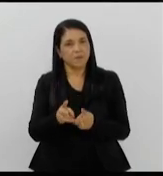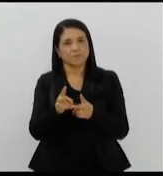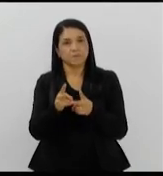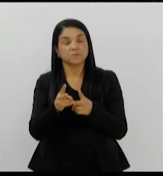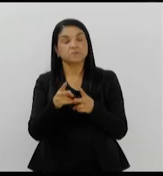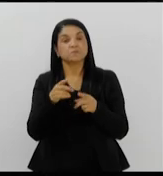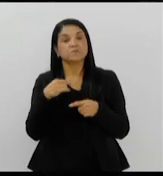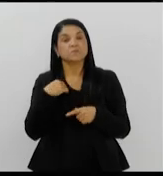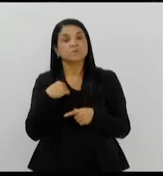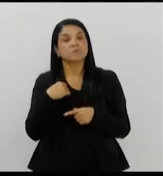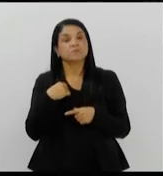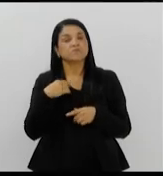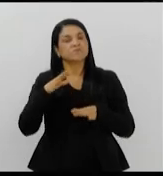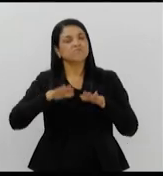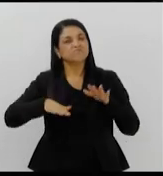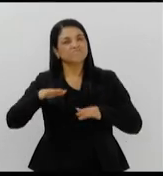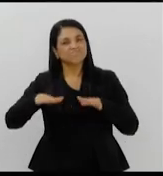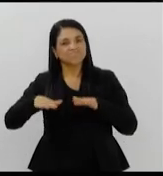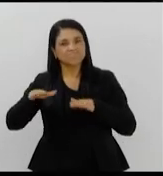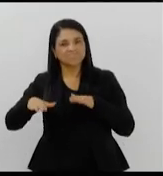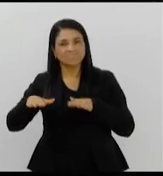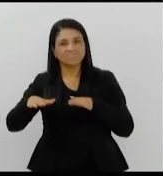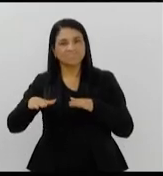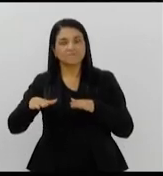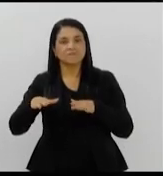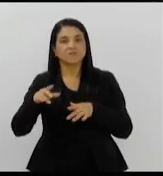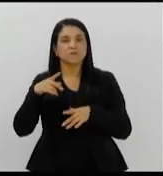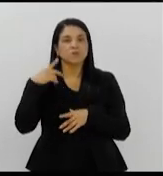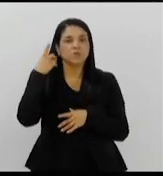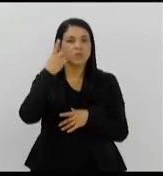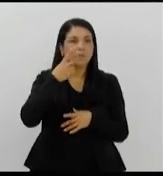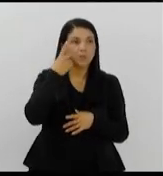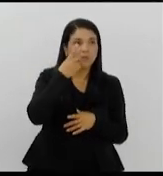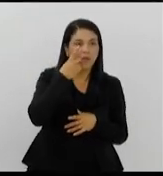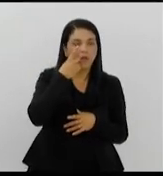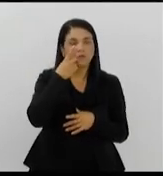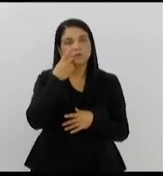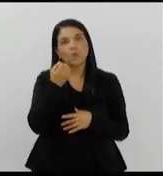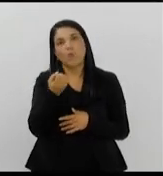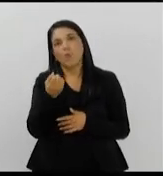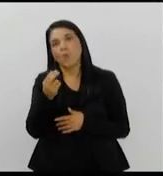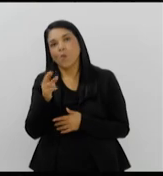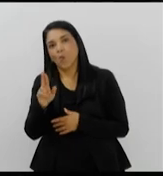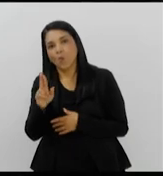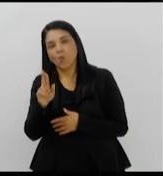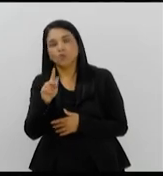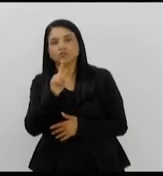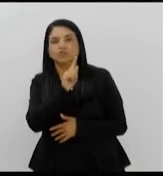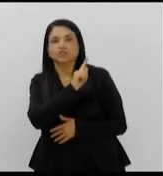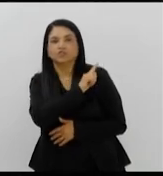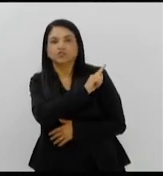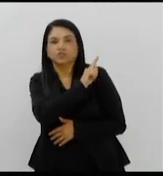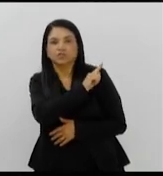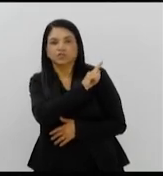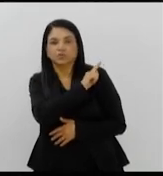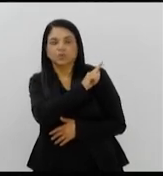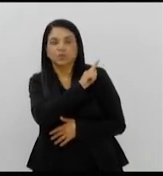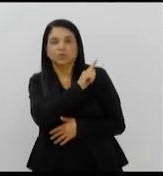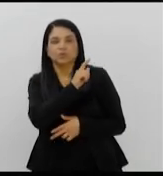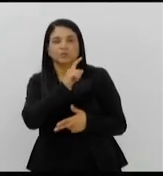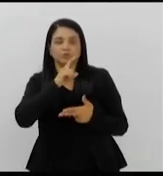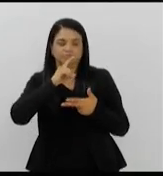às vezes, algum parlamentar ou até gestores do Poder